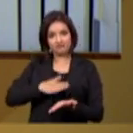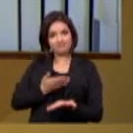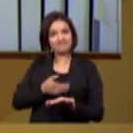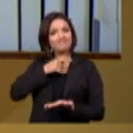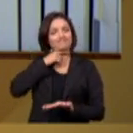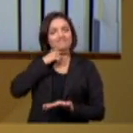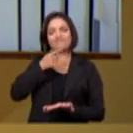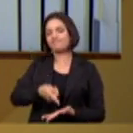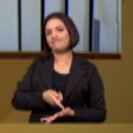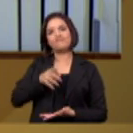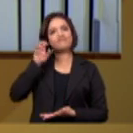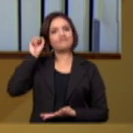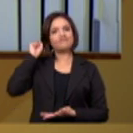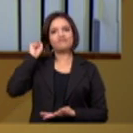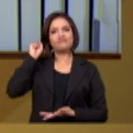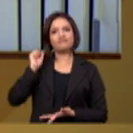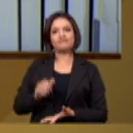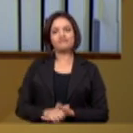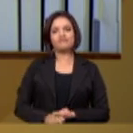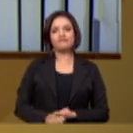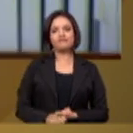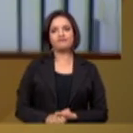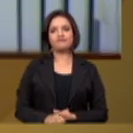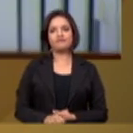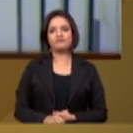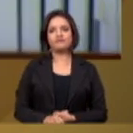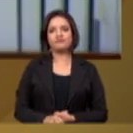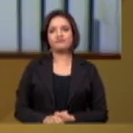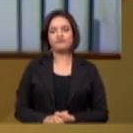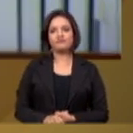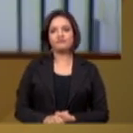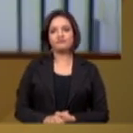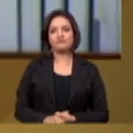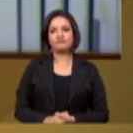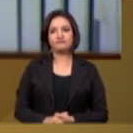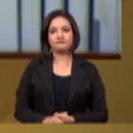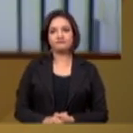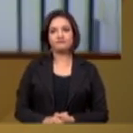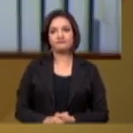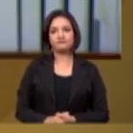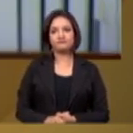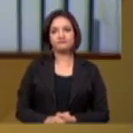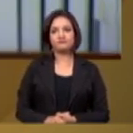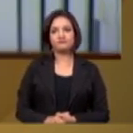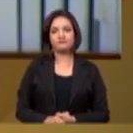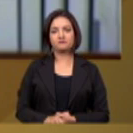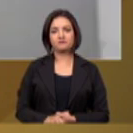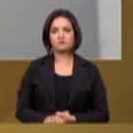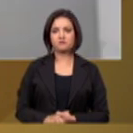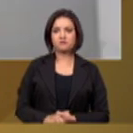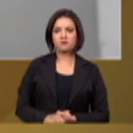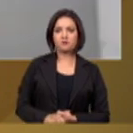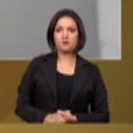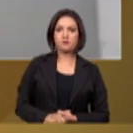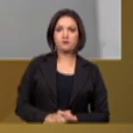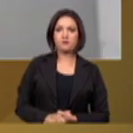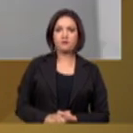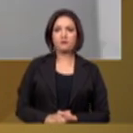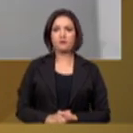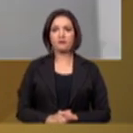escutamos eu vou continuar então presentaciones en